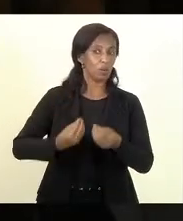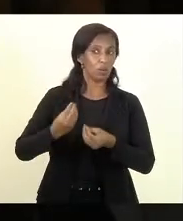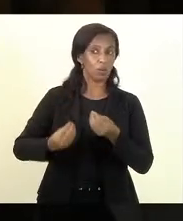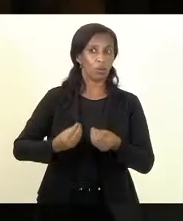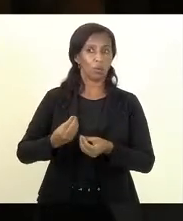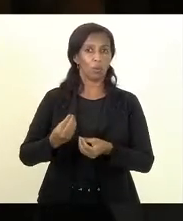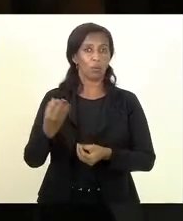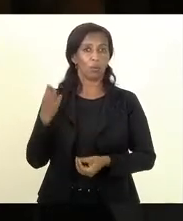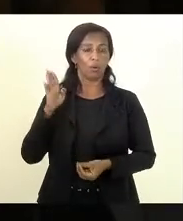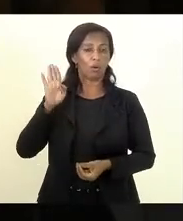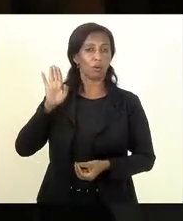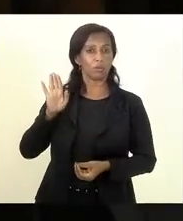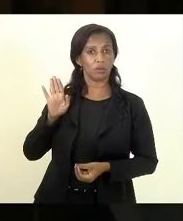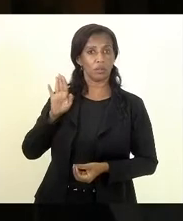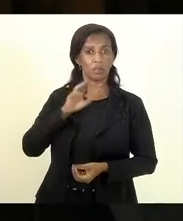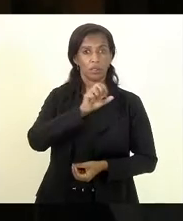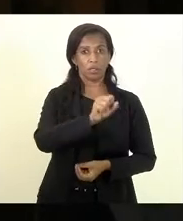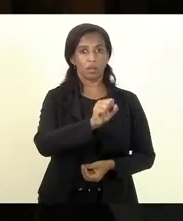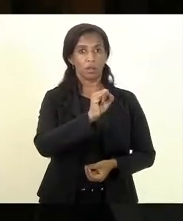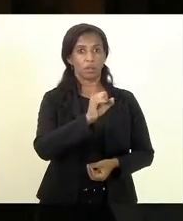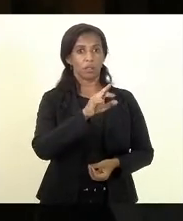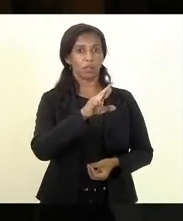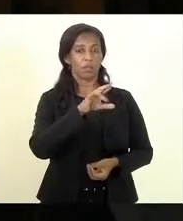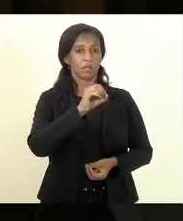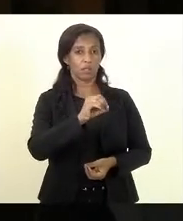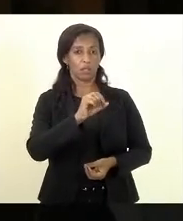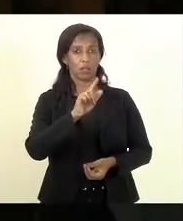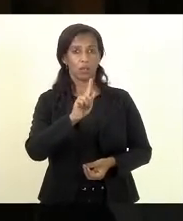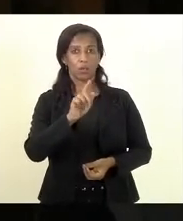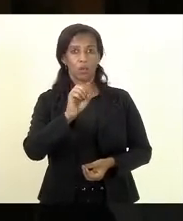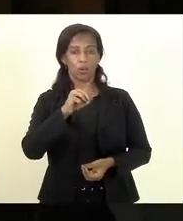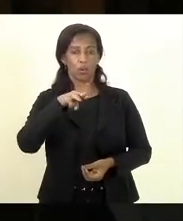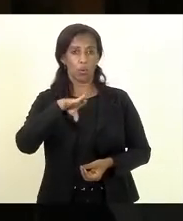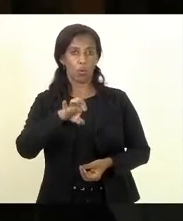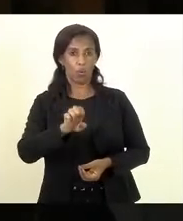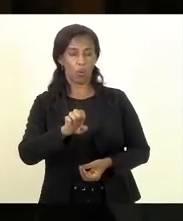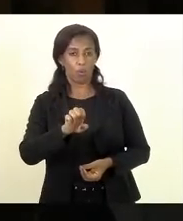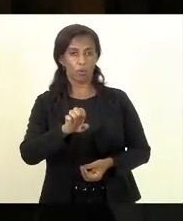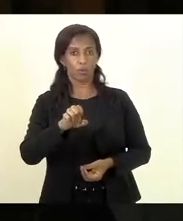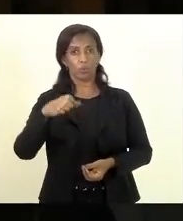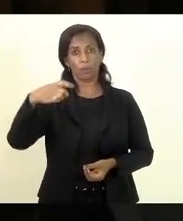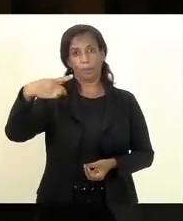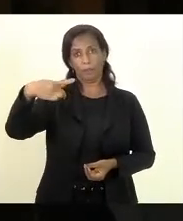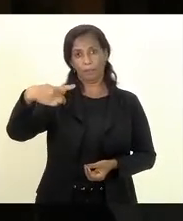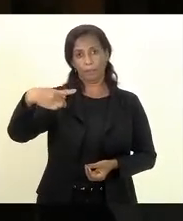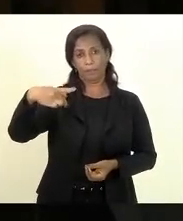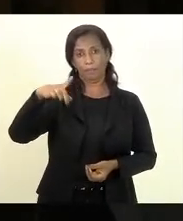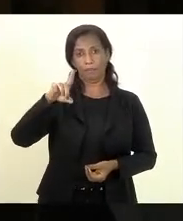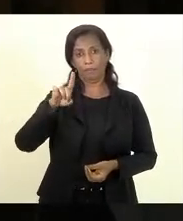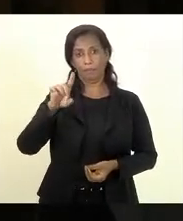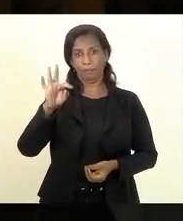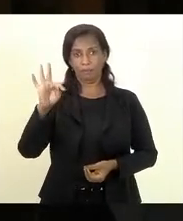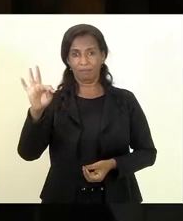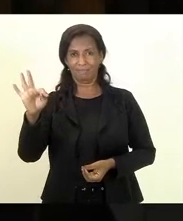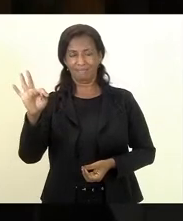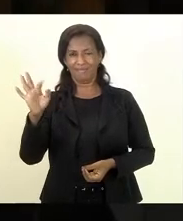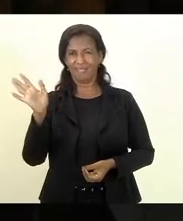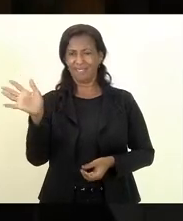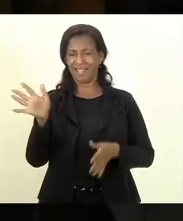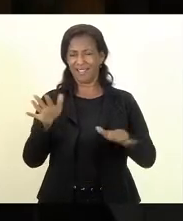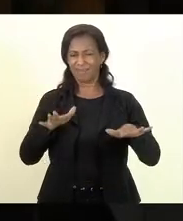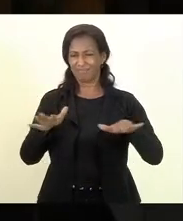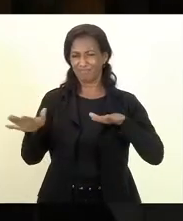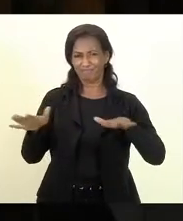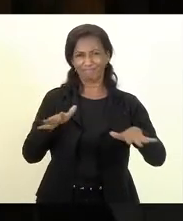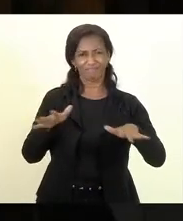do candidato Ciro Gomes, do PDT. Então está tudo muito articulado,